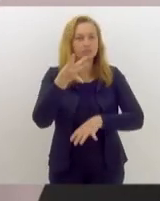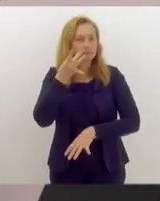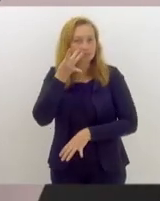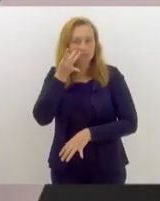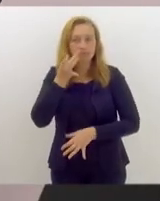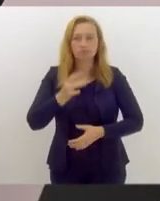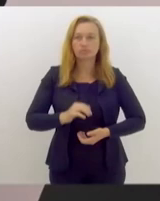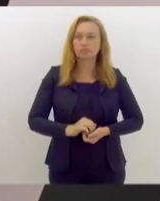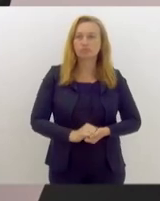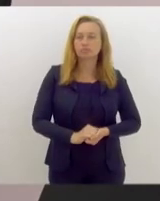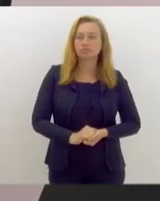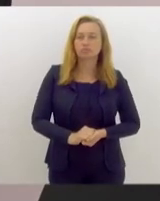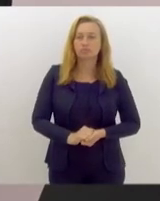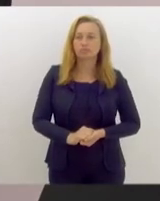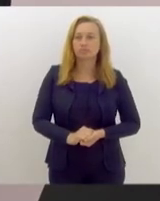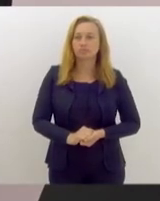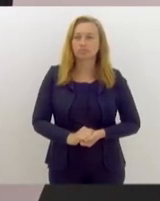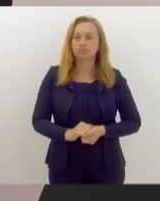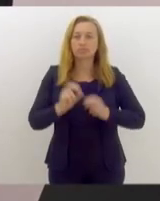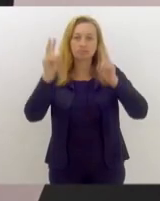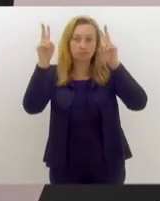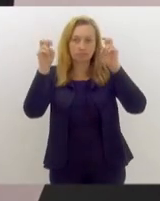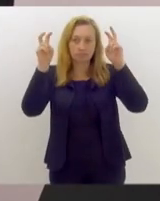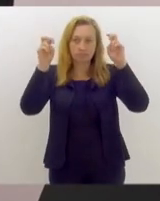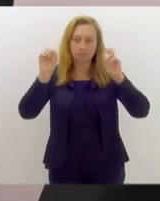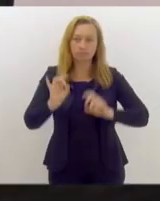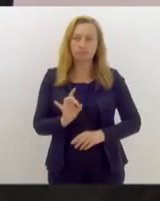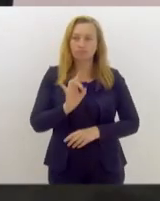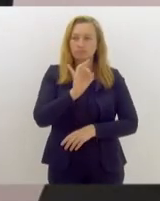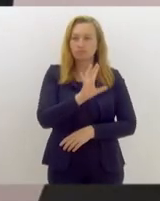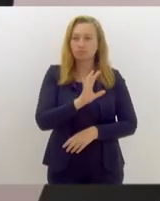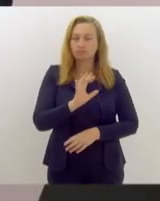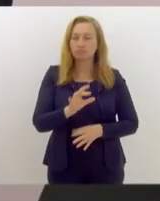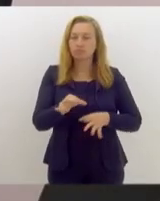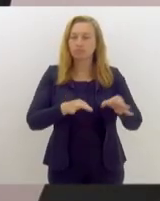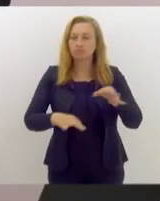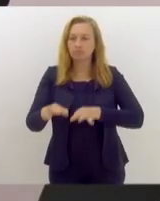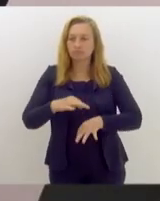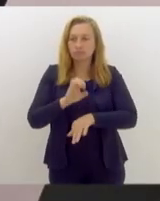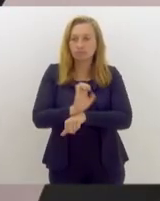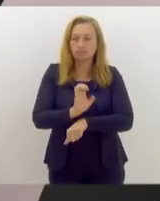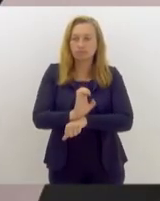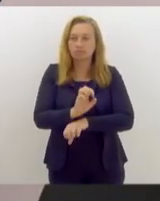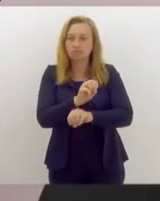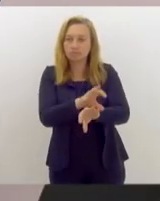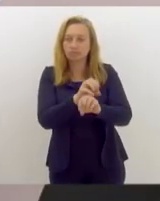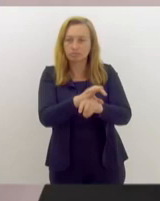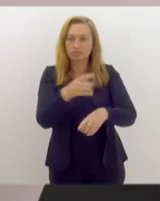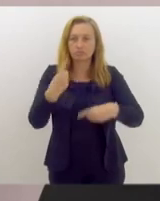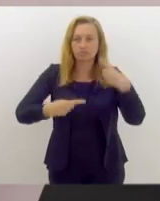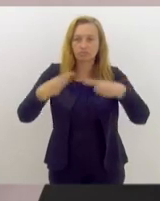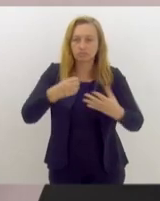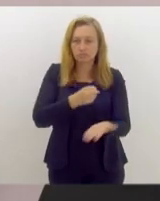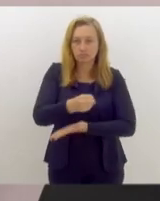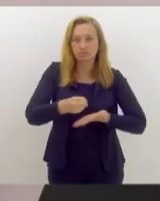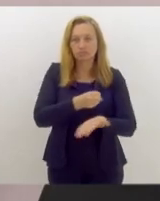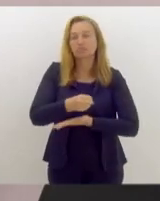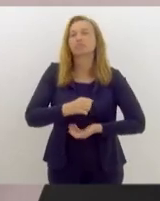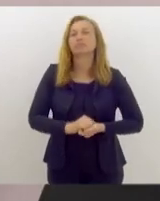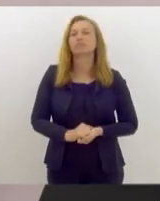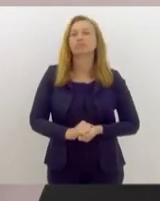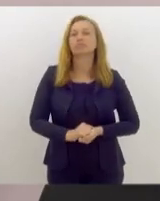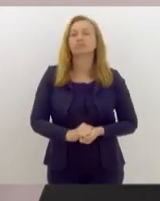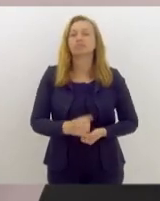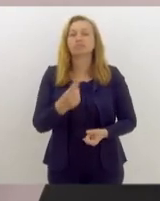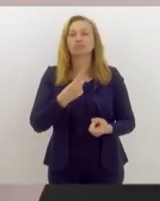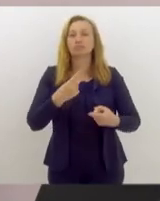semipresencial, com o tema Plano Estadual de Educação, debate sobre a educação básica. A discussão do